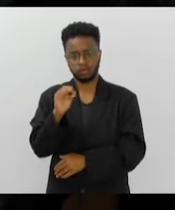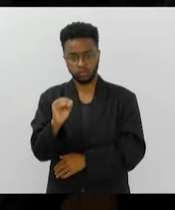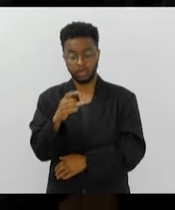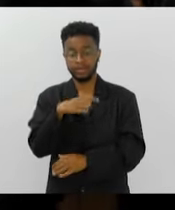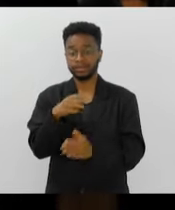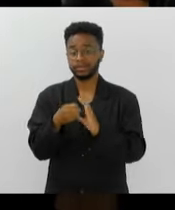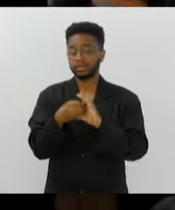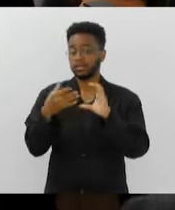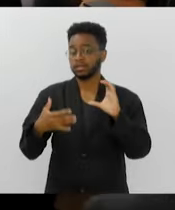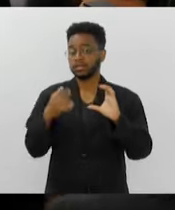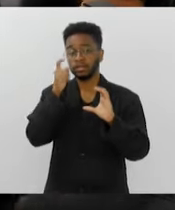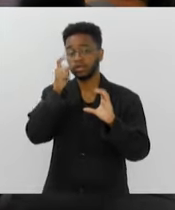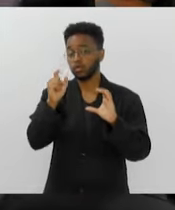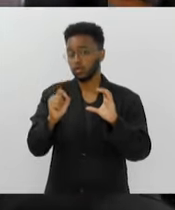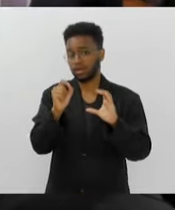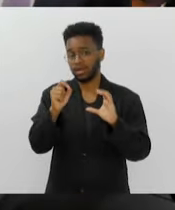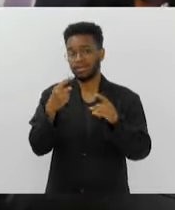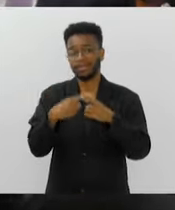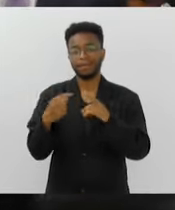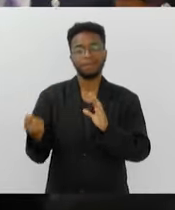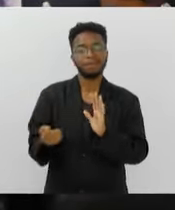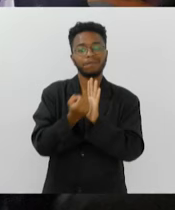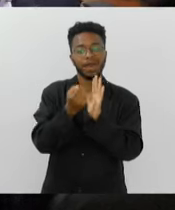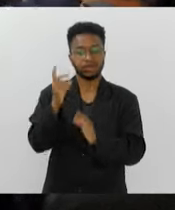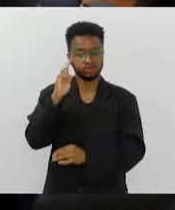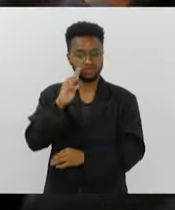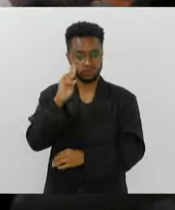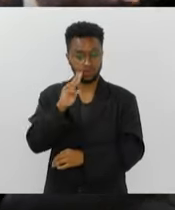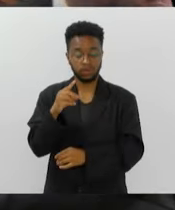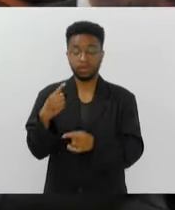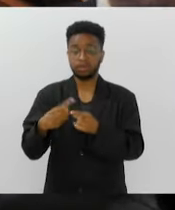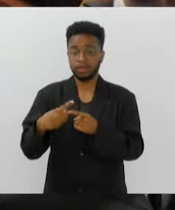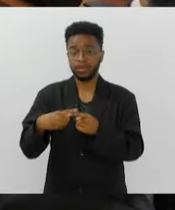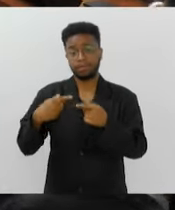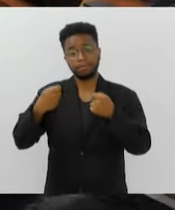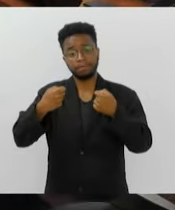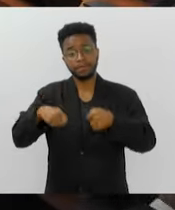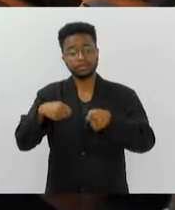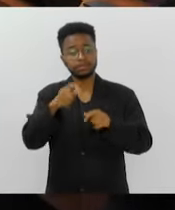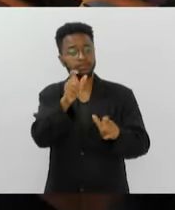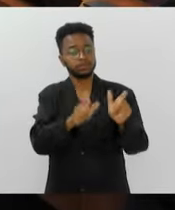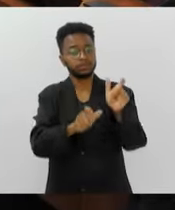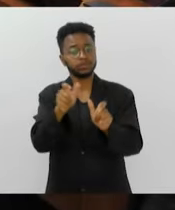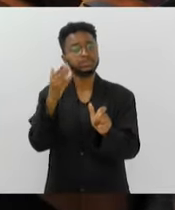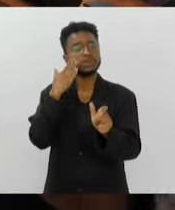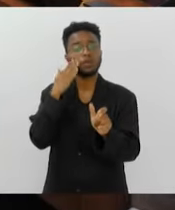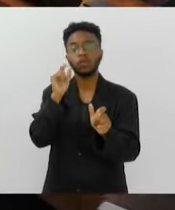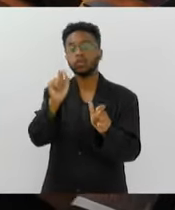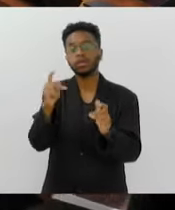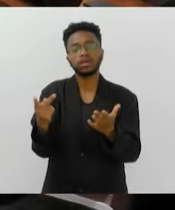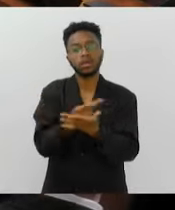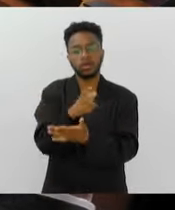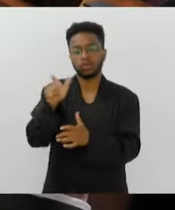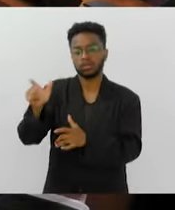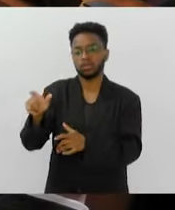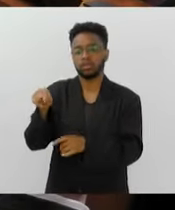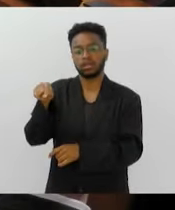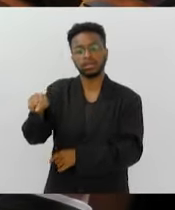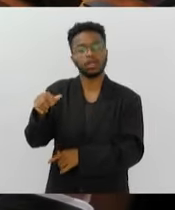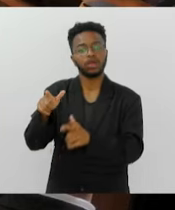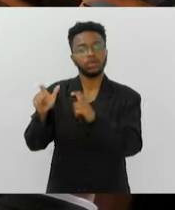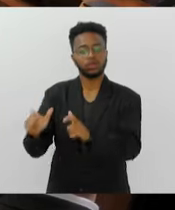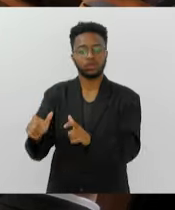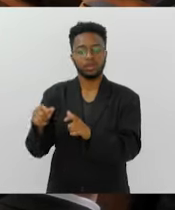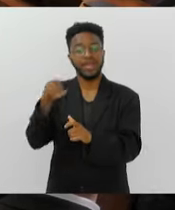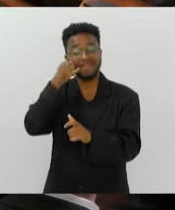primeiro é uma questão histórica que as pessoas saibam Deputado Lu Paulo o que que aconteceu lá para que isso nunca